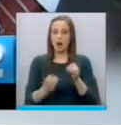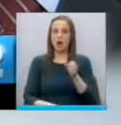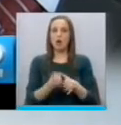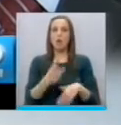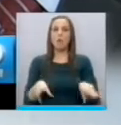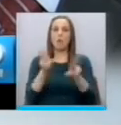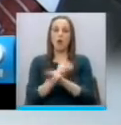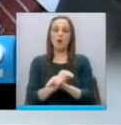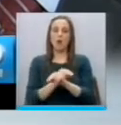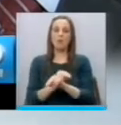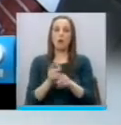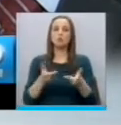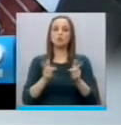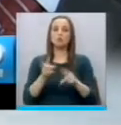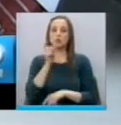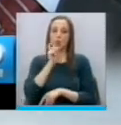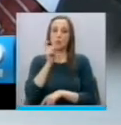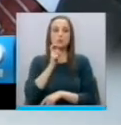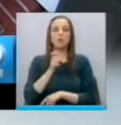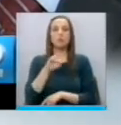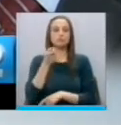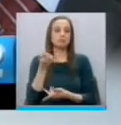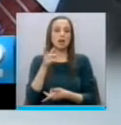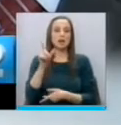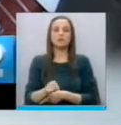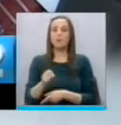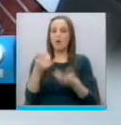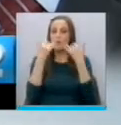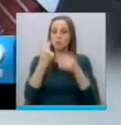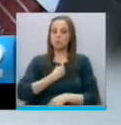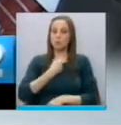uma nova metodologia de proteção e segurança de dados pessoais dos contribuintes.